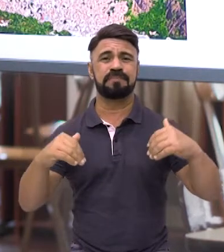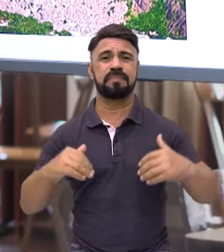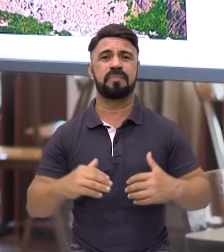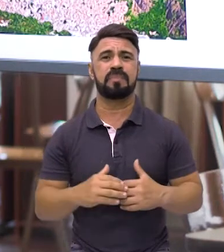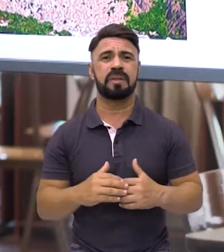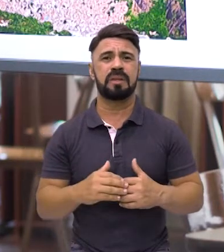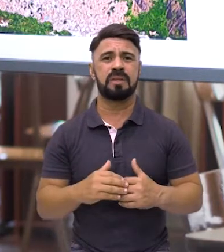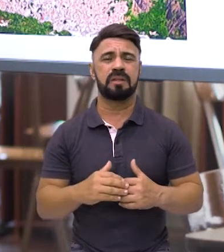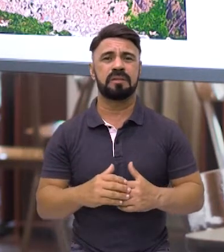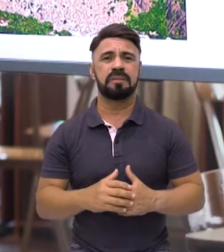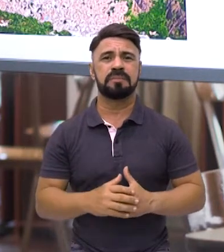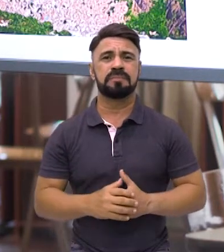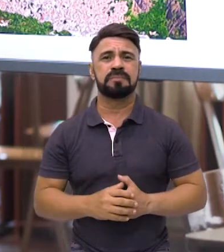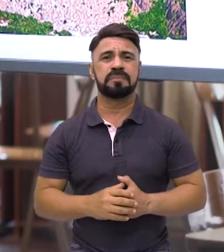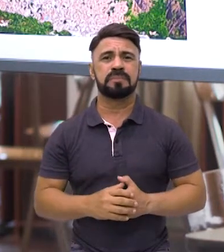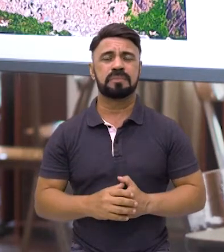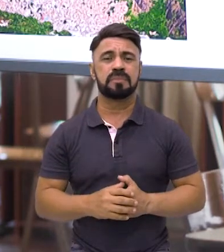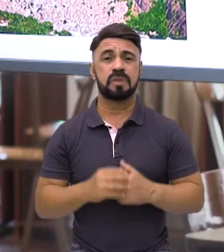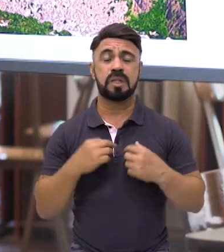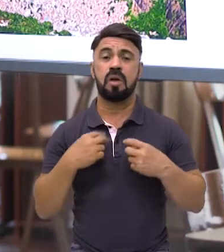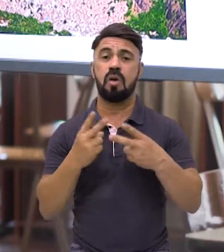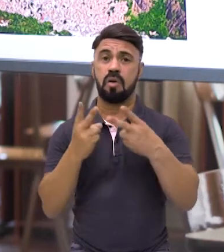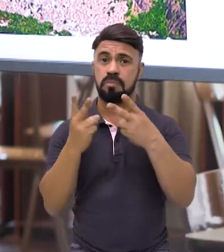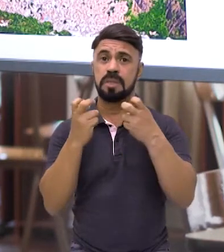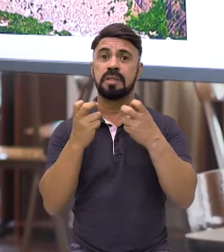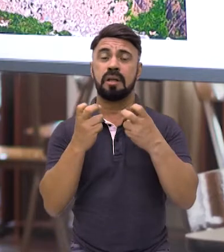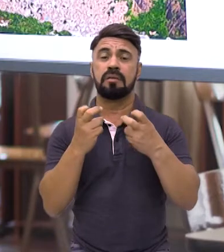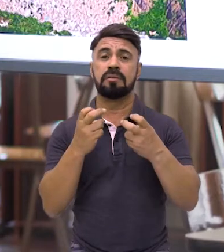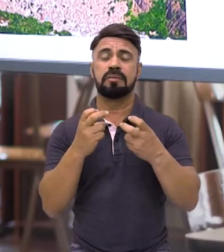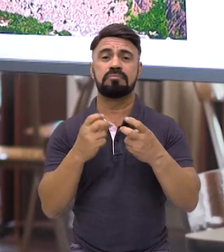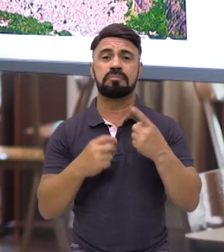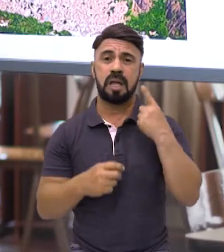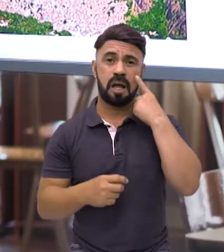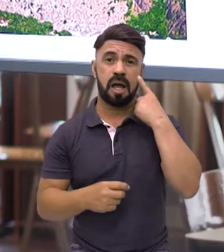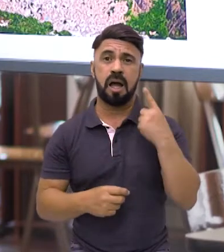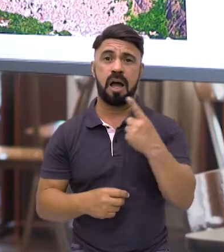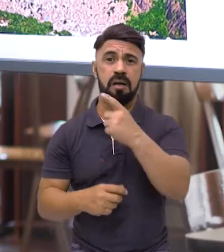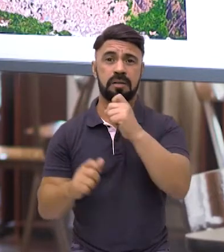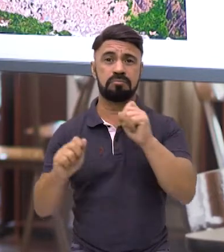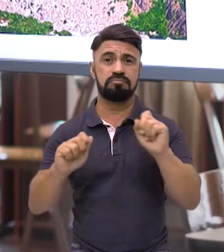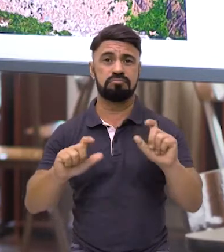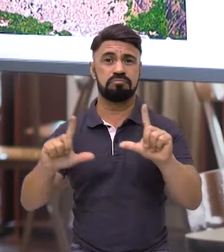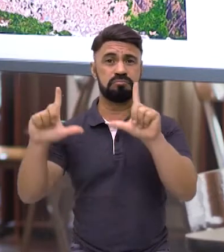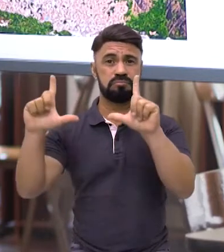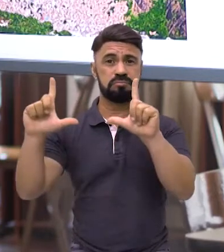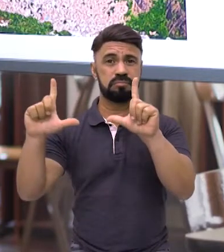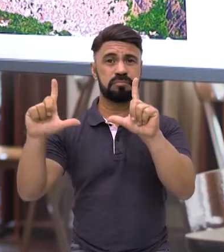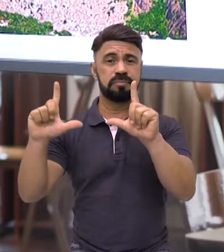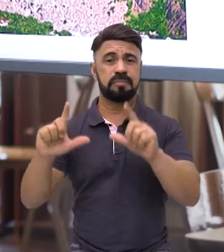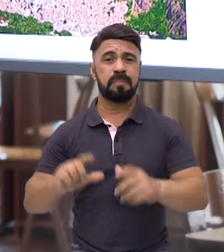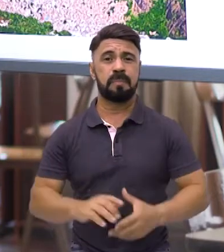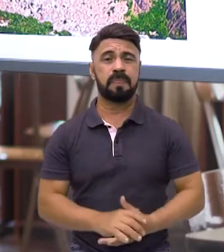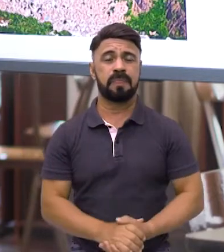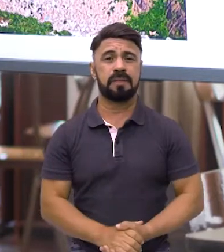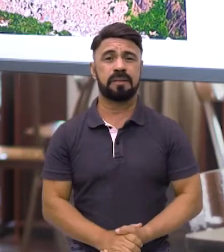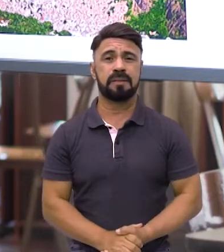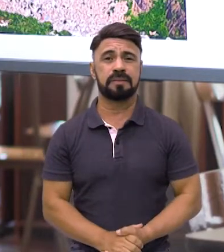certo? Para quem não entendeu direito. Você observa justamente aí nas imagens que estão sendo passadas no slide.